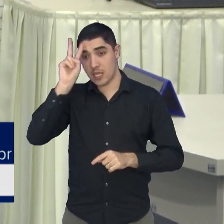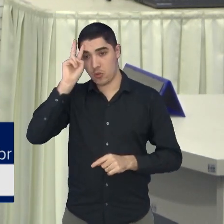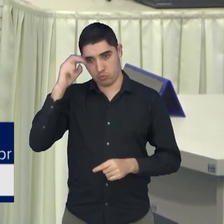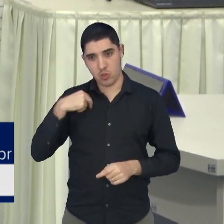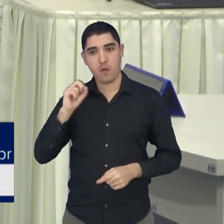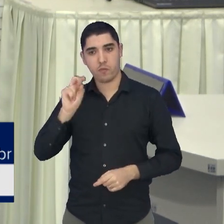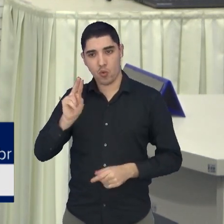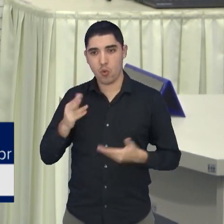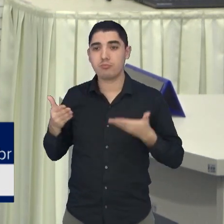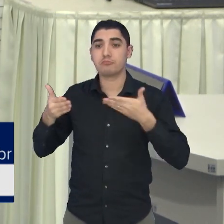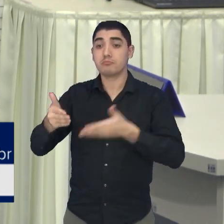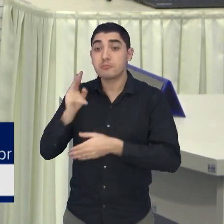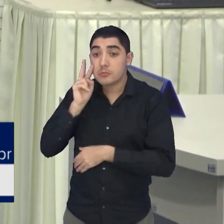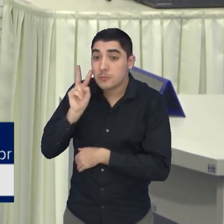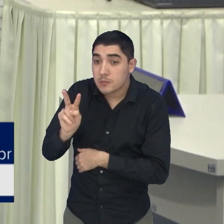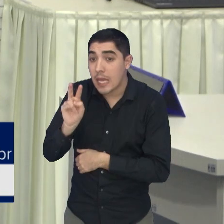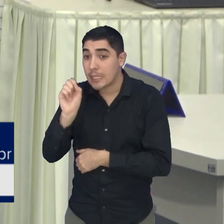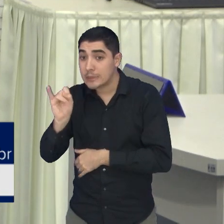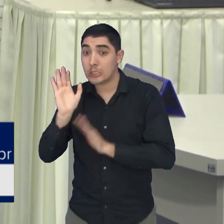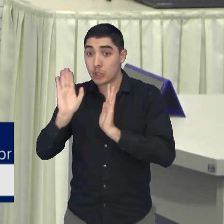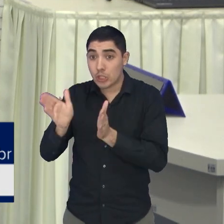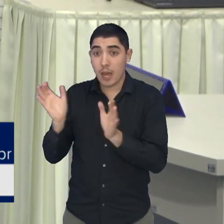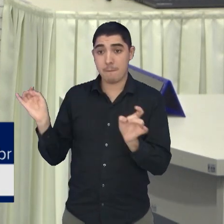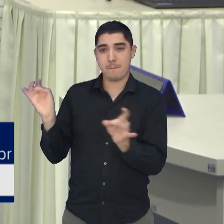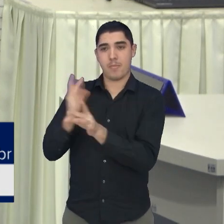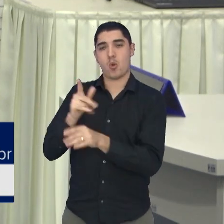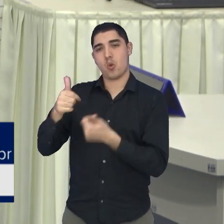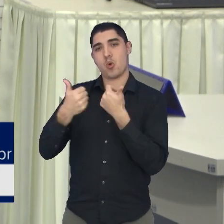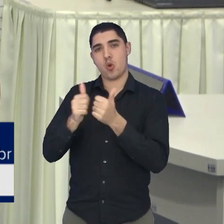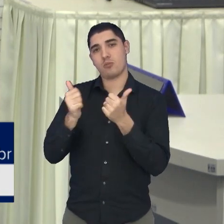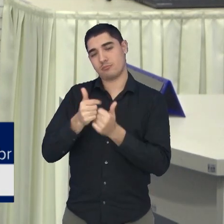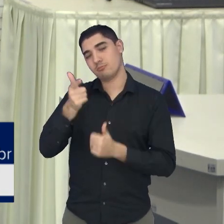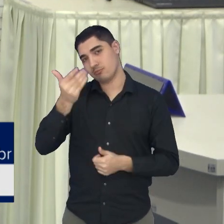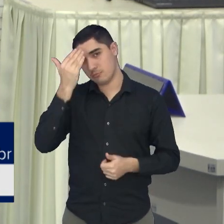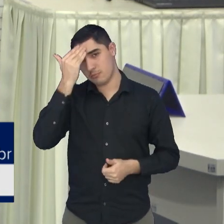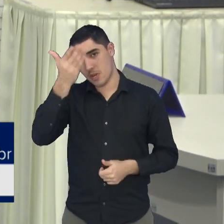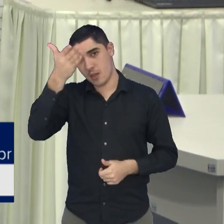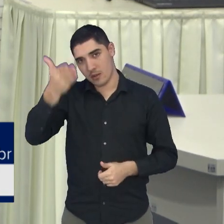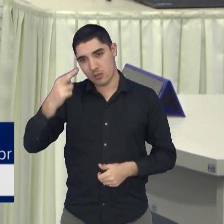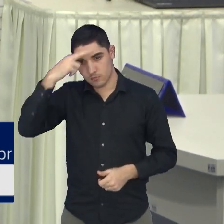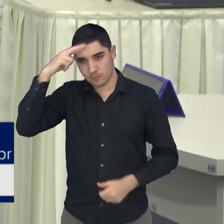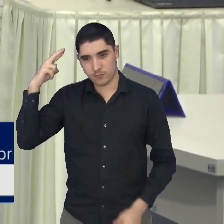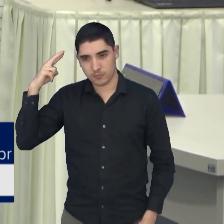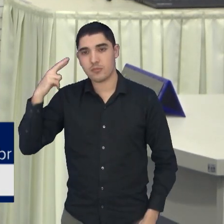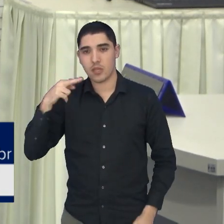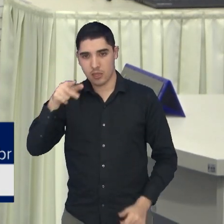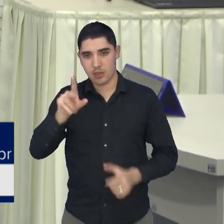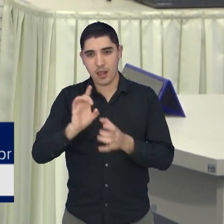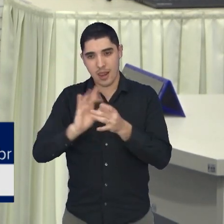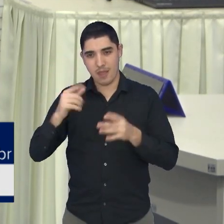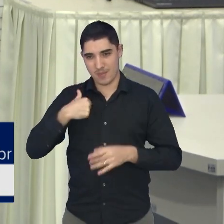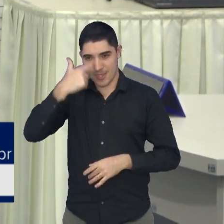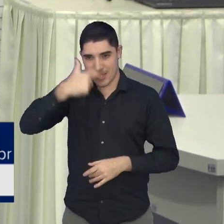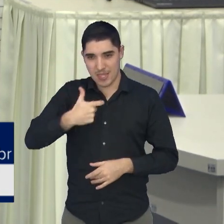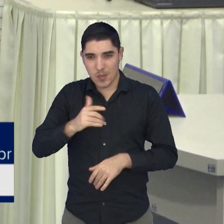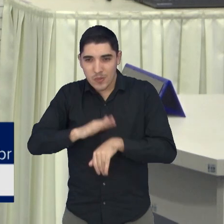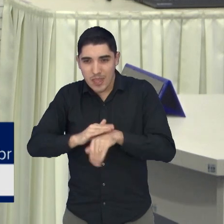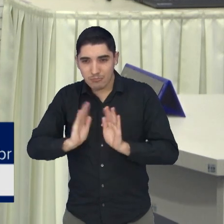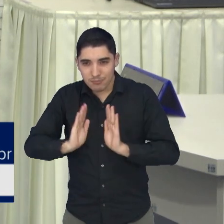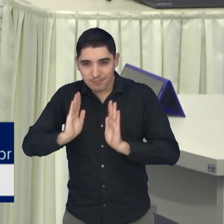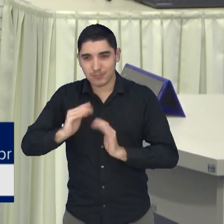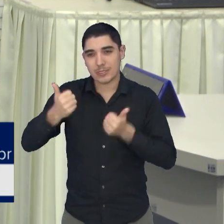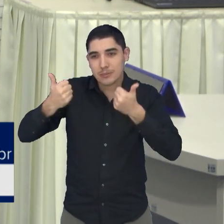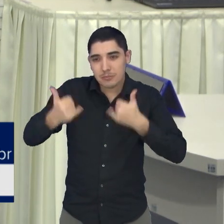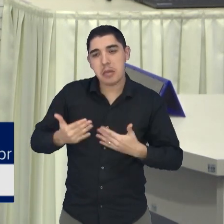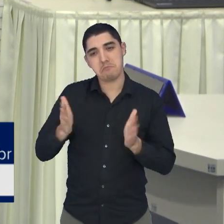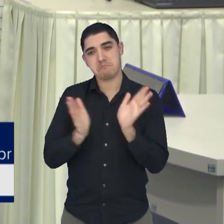também verificando a implementação dessa nova linha. Obrigado, vereador Roberto Chagas, por ceder esse espaço, e estamos juntos,